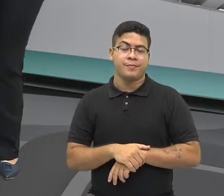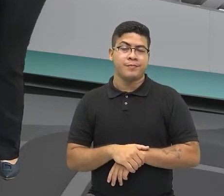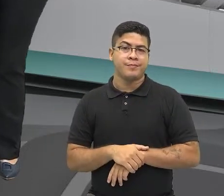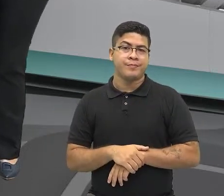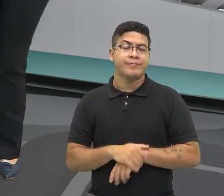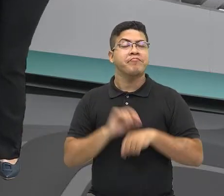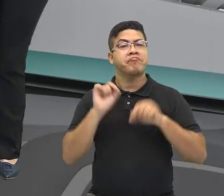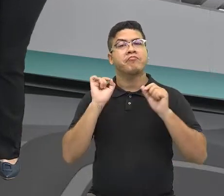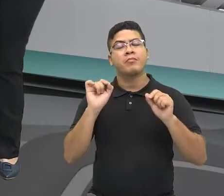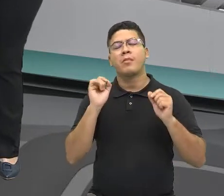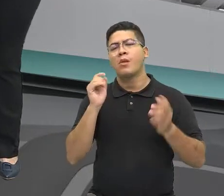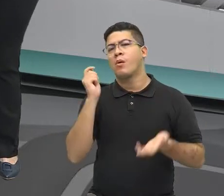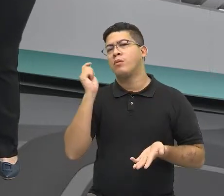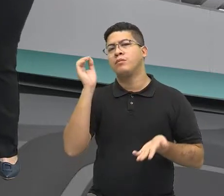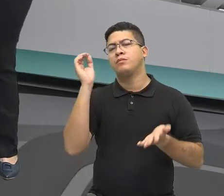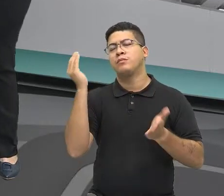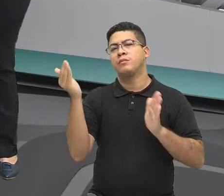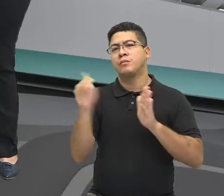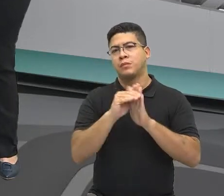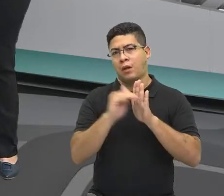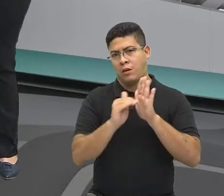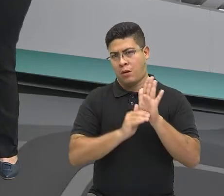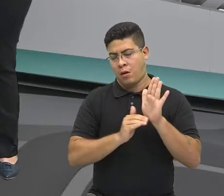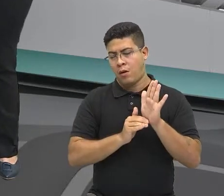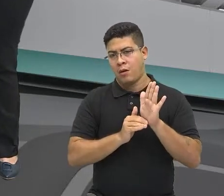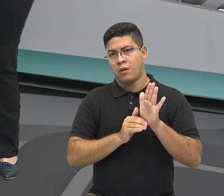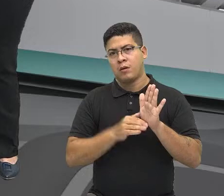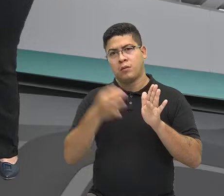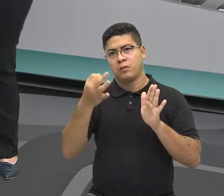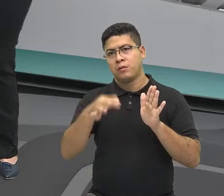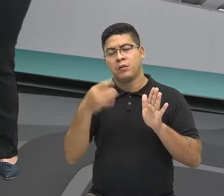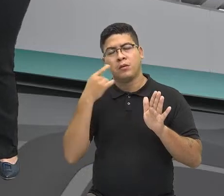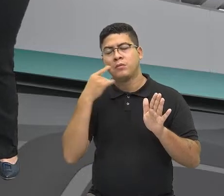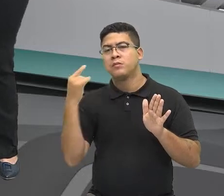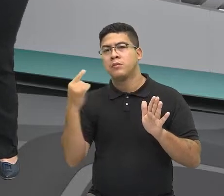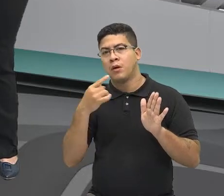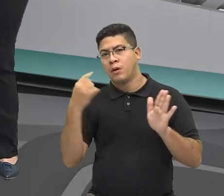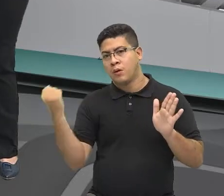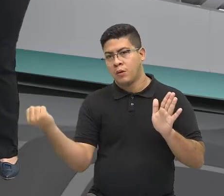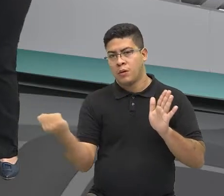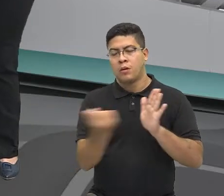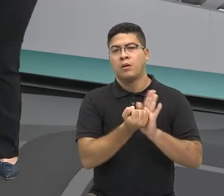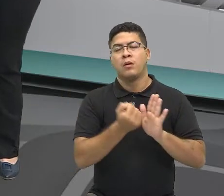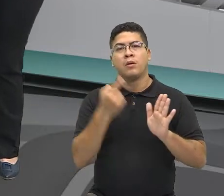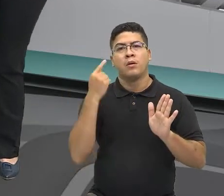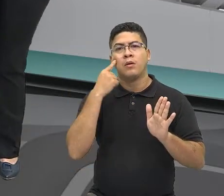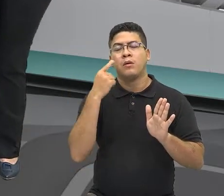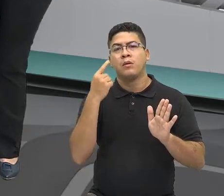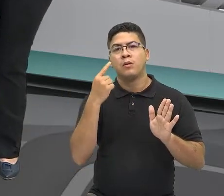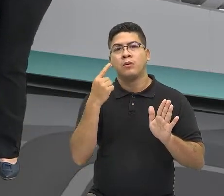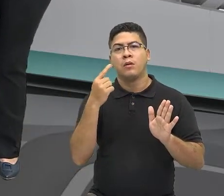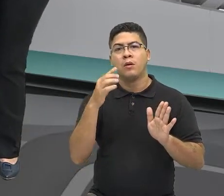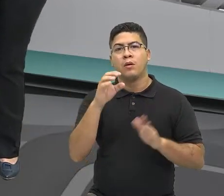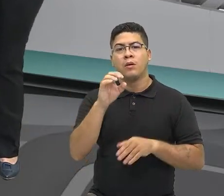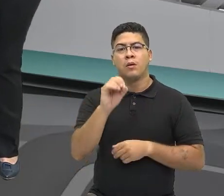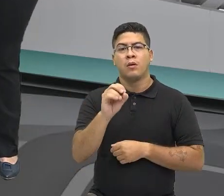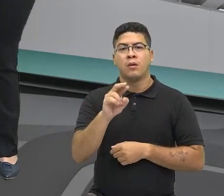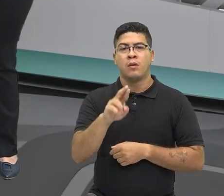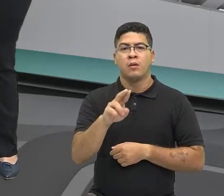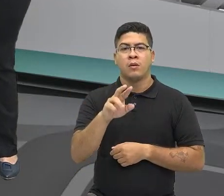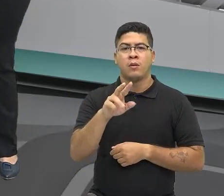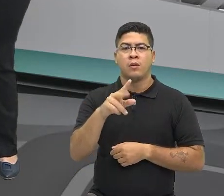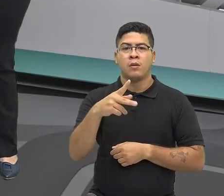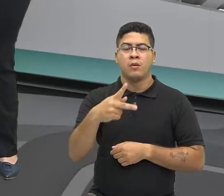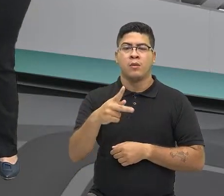se convencionou como início do modernismo português foi a publicação da revista Orfeu,